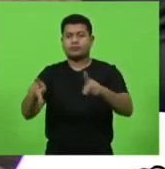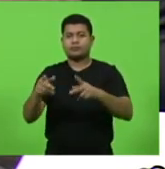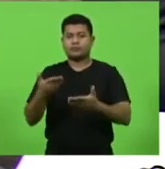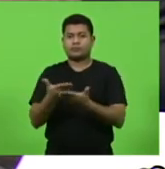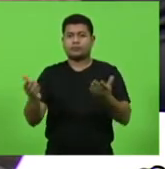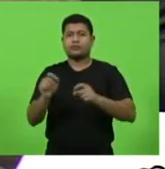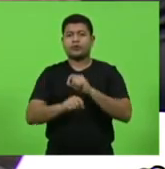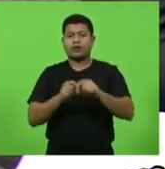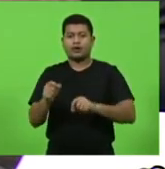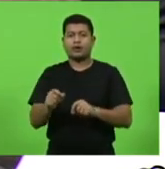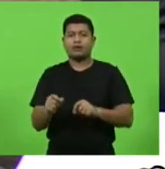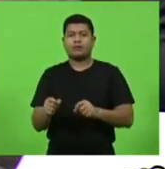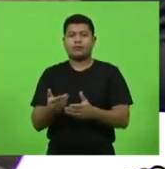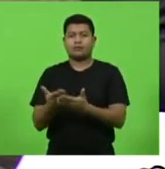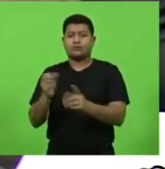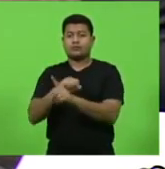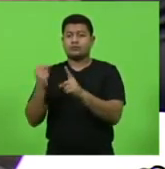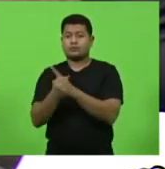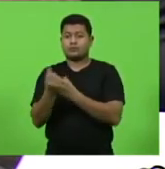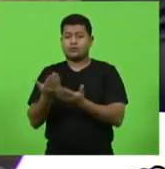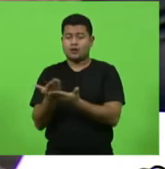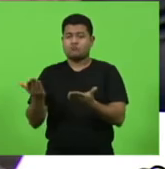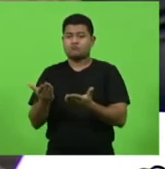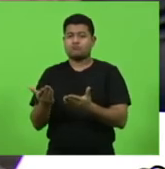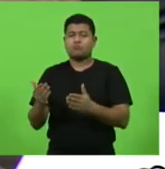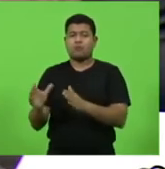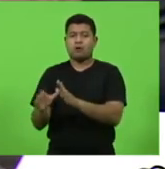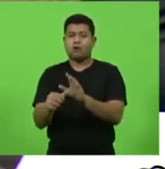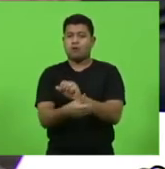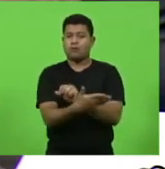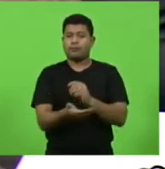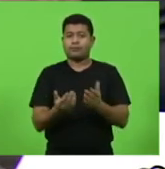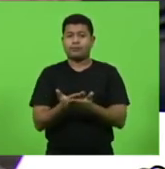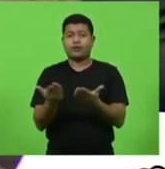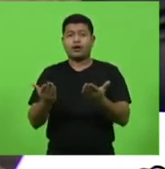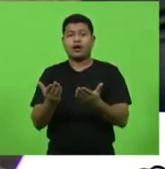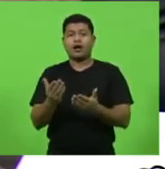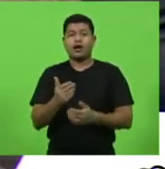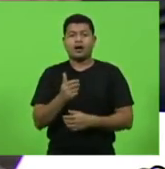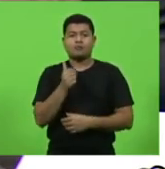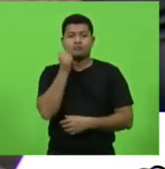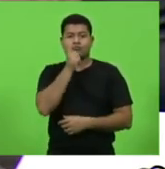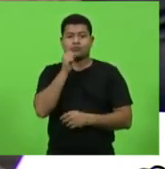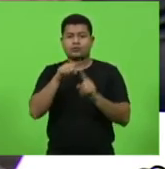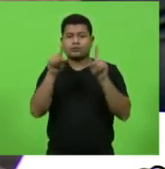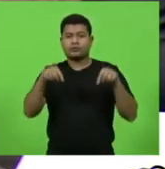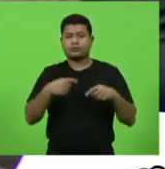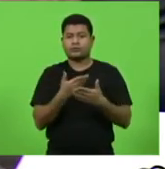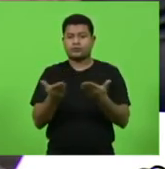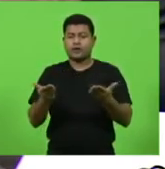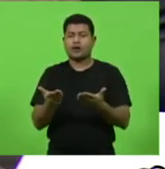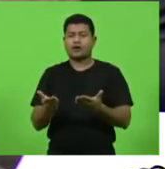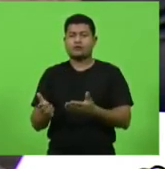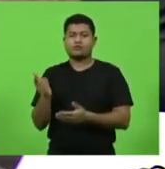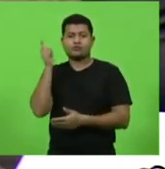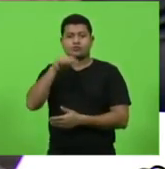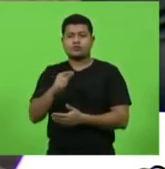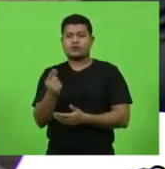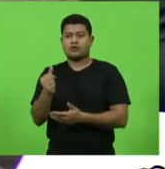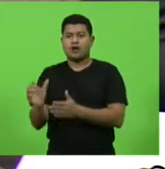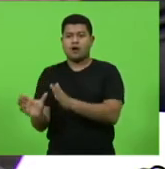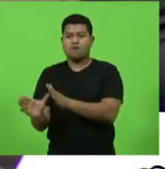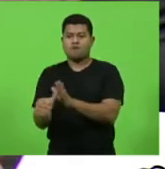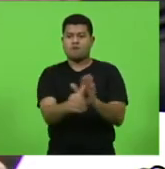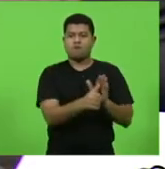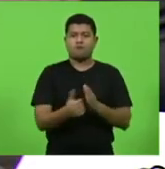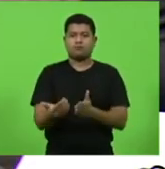sociais, resultando na prisão de uma servidora que desviou milhões de reais em subvenções sociais. Também,